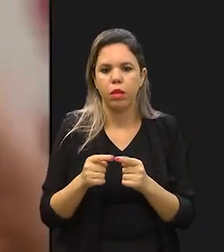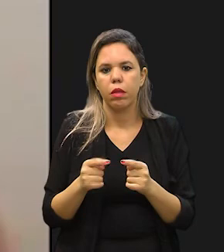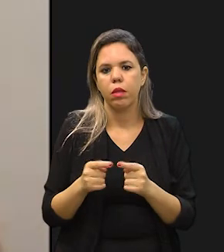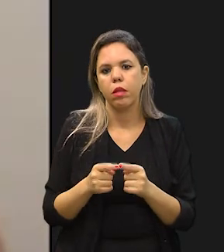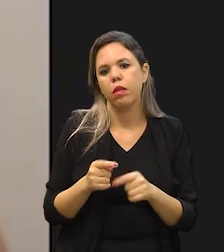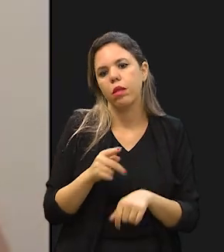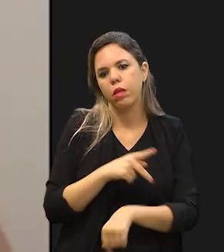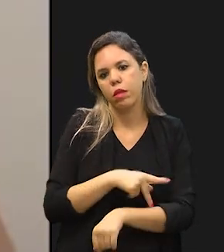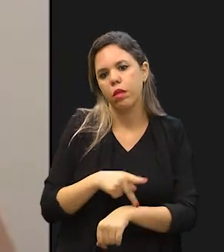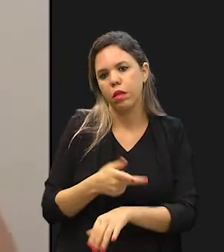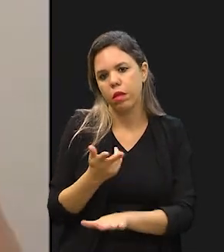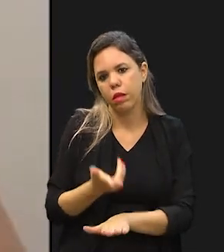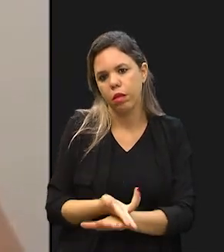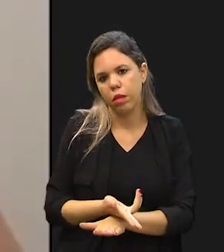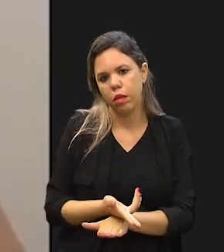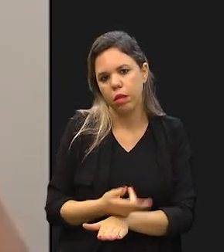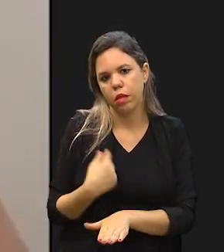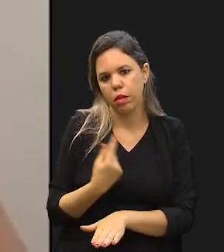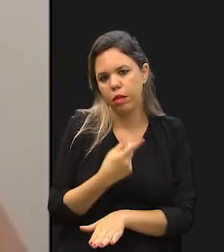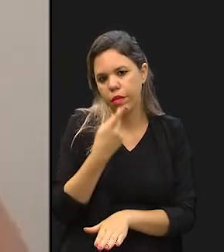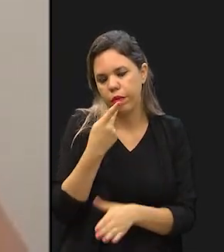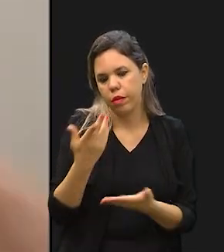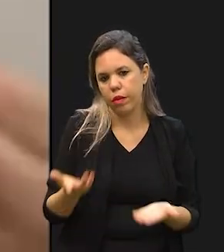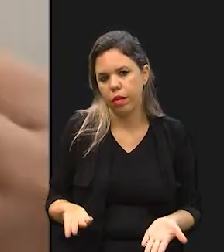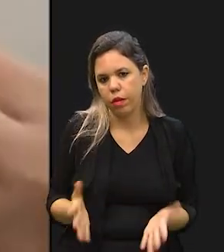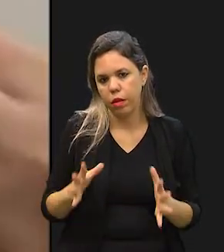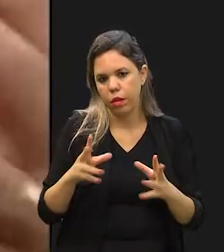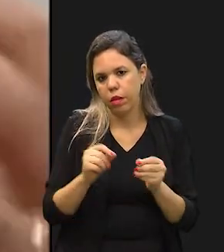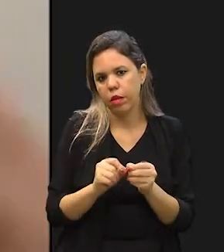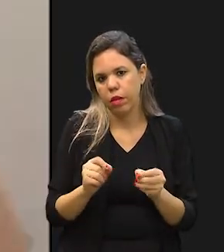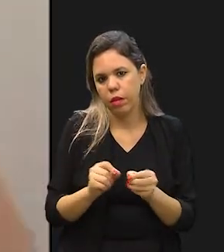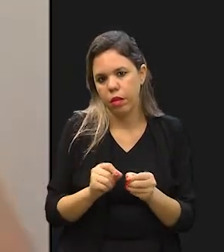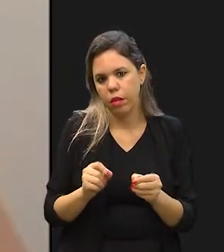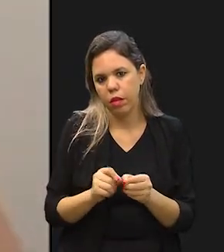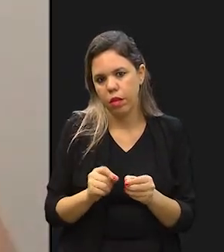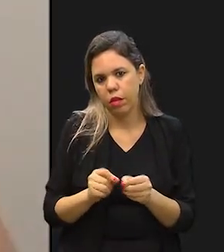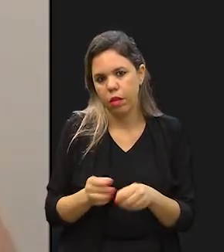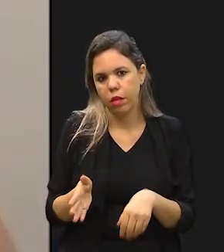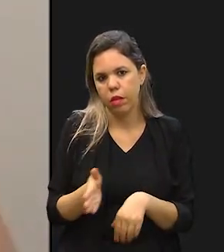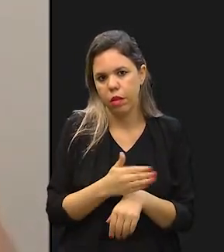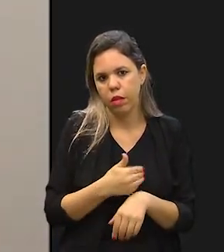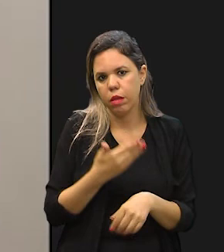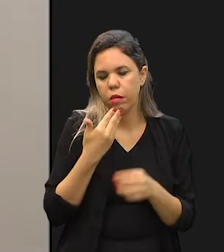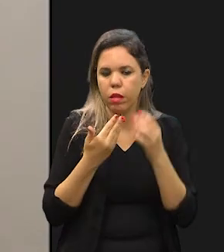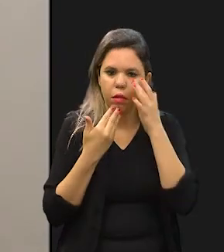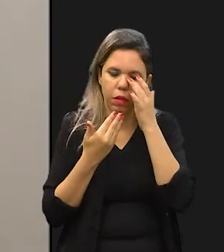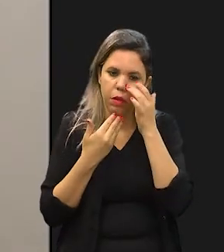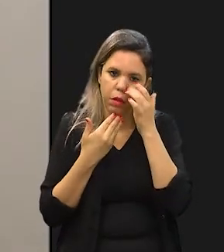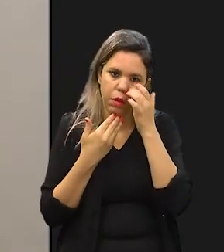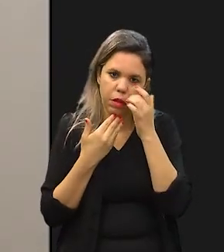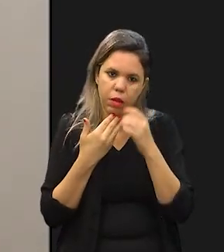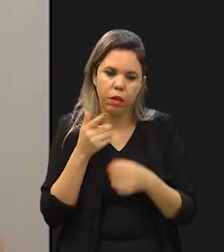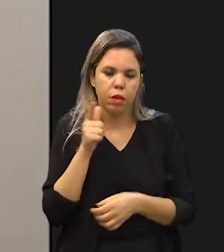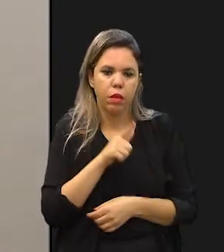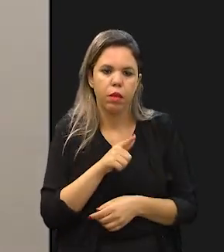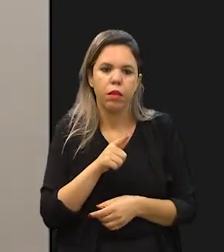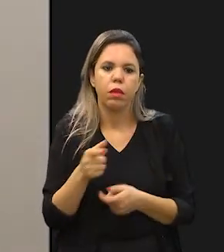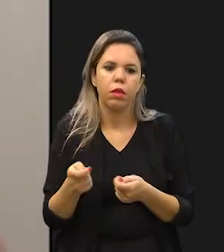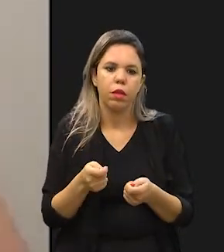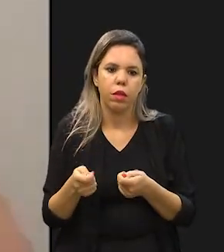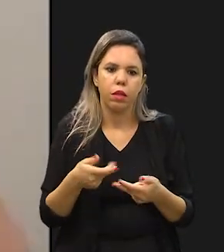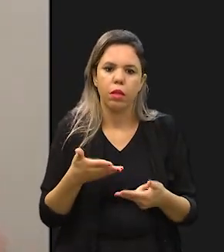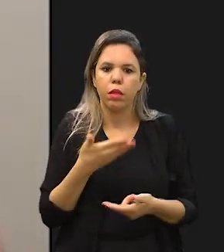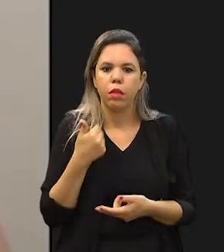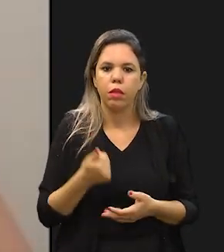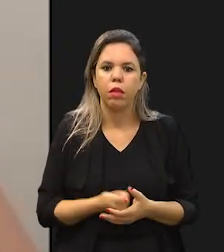um psicopedagogo. Então, nós dizemos assim, tudo que é feito mais cedo é mais fácil, geralmente, da gente conseguir